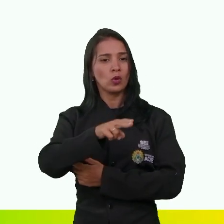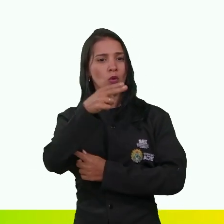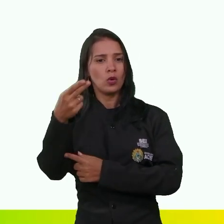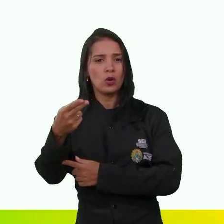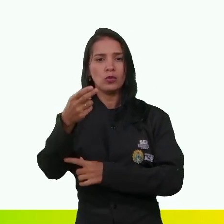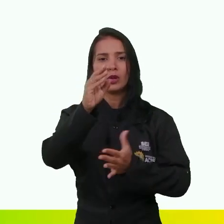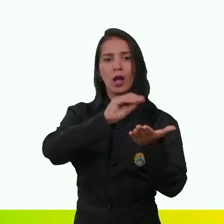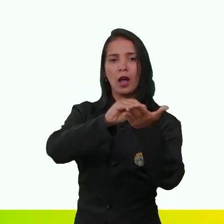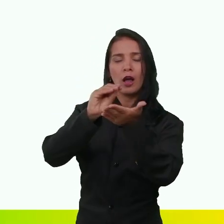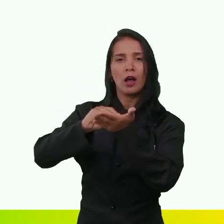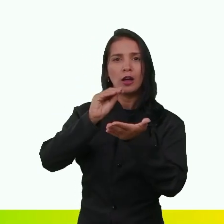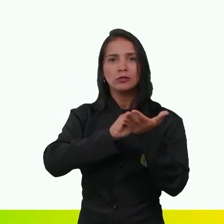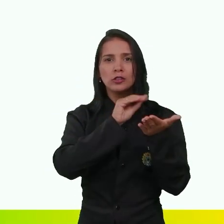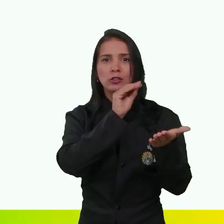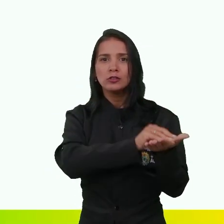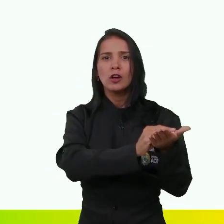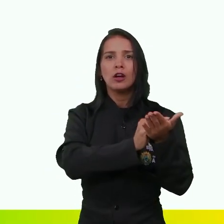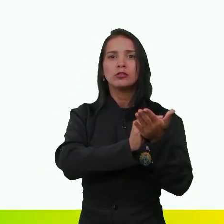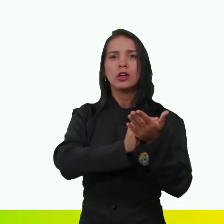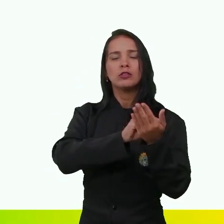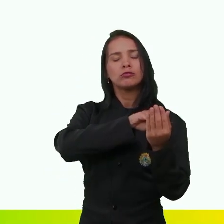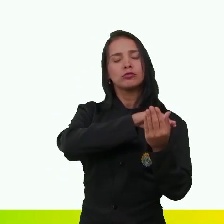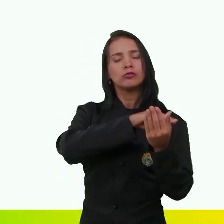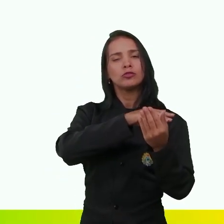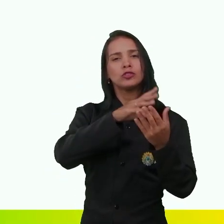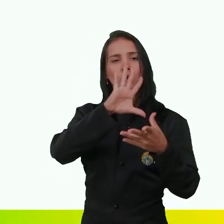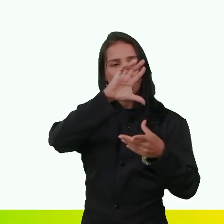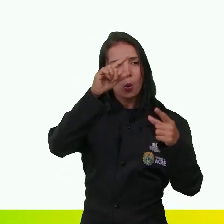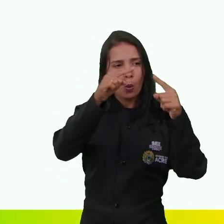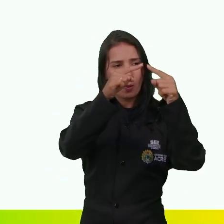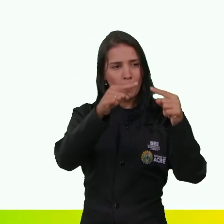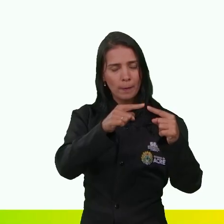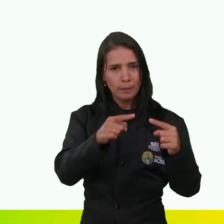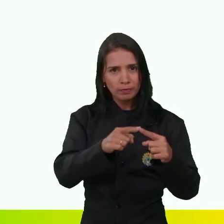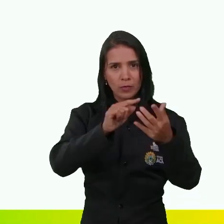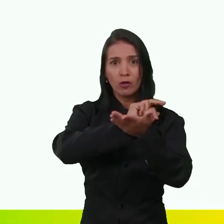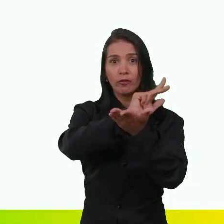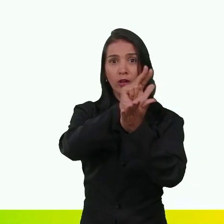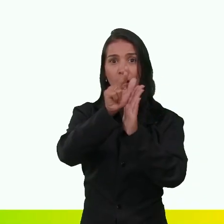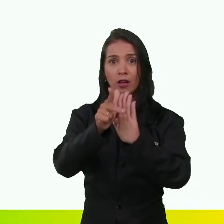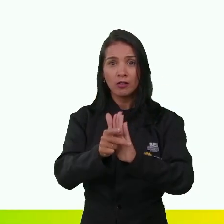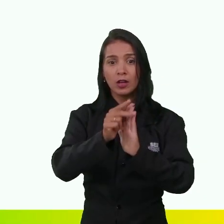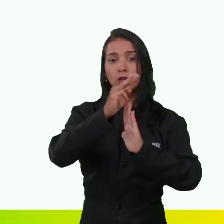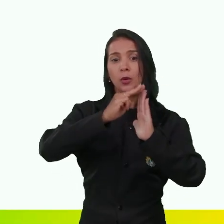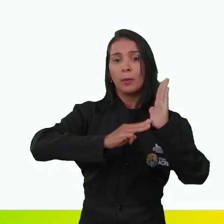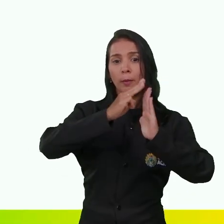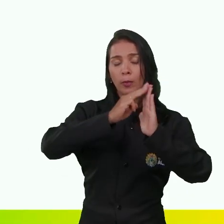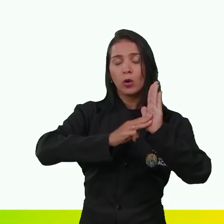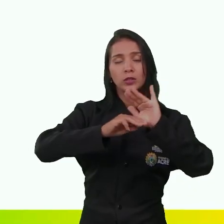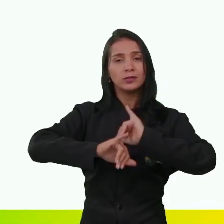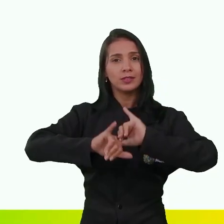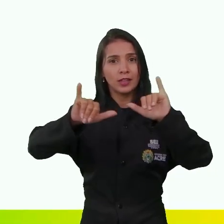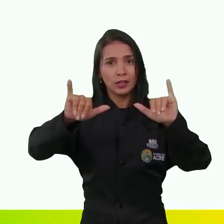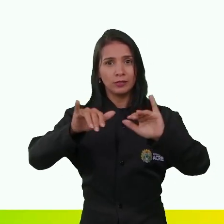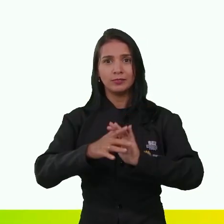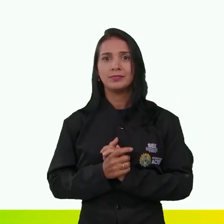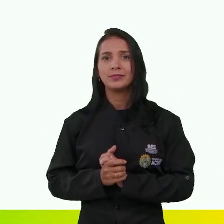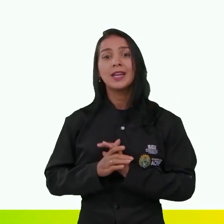de multimodalidade nas mídias digitais. Então, olha só, essa